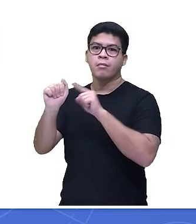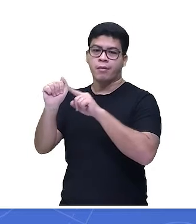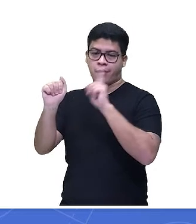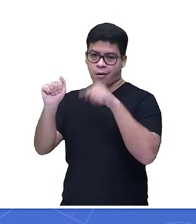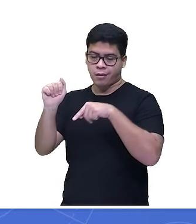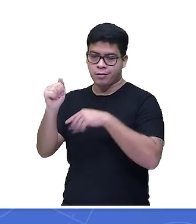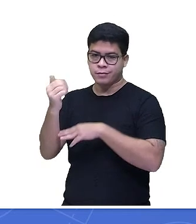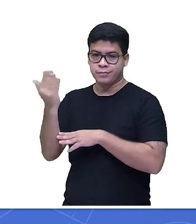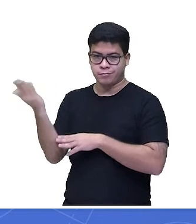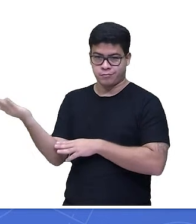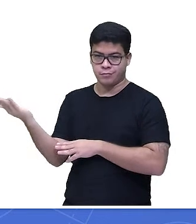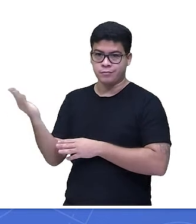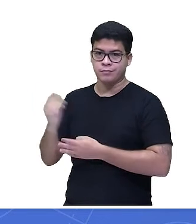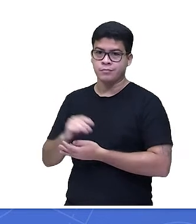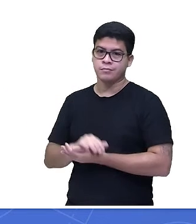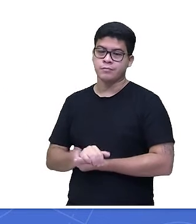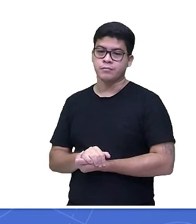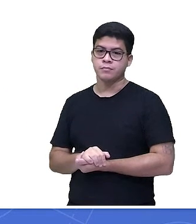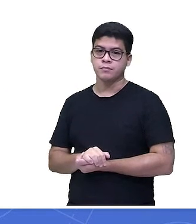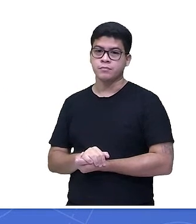É a mistura